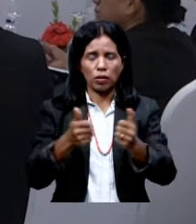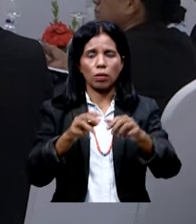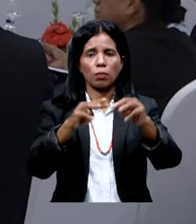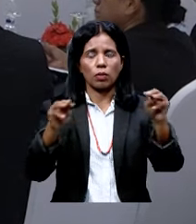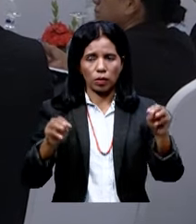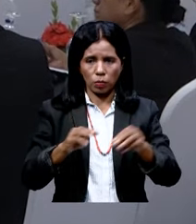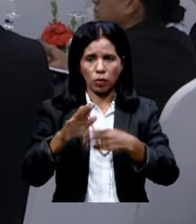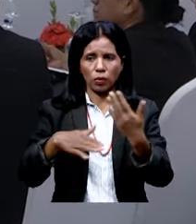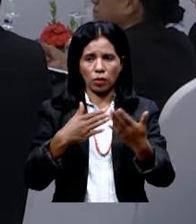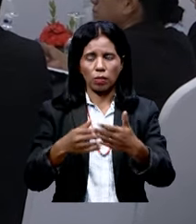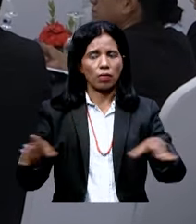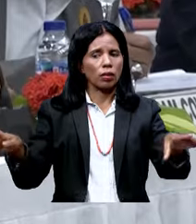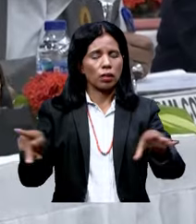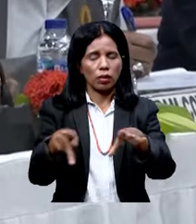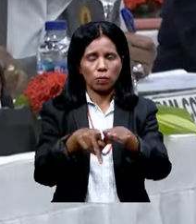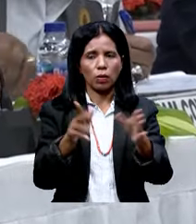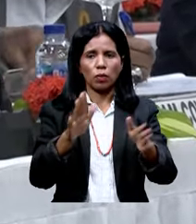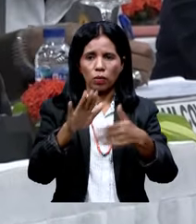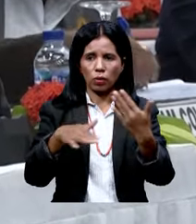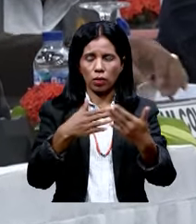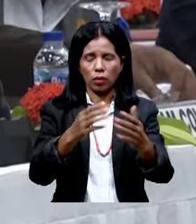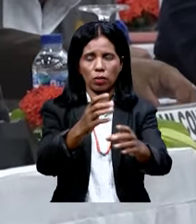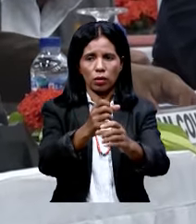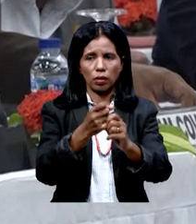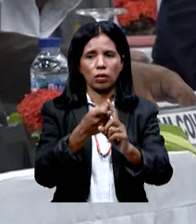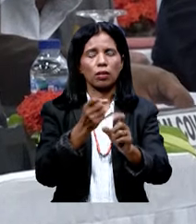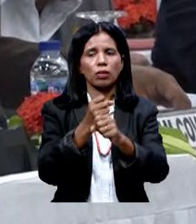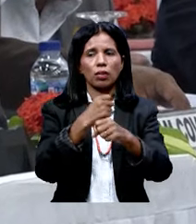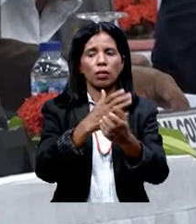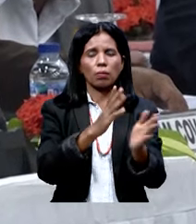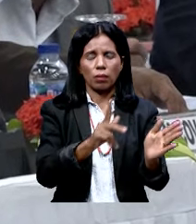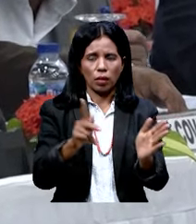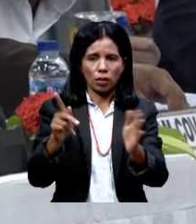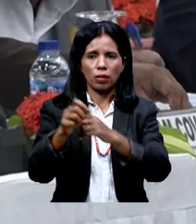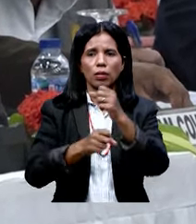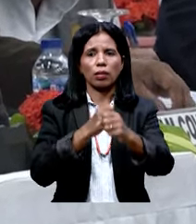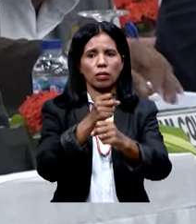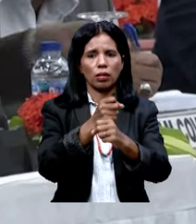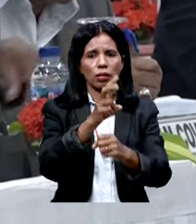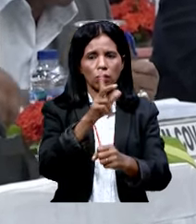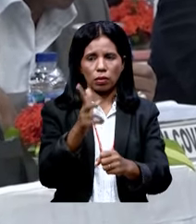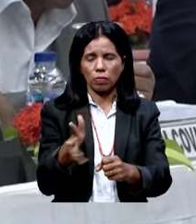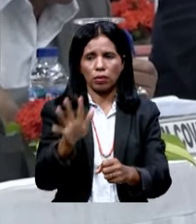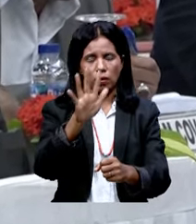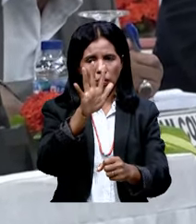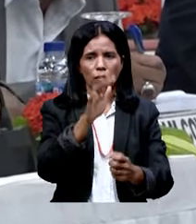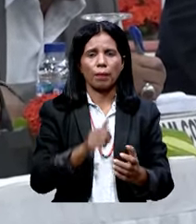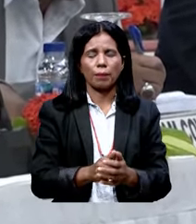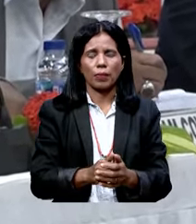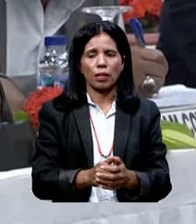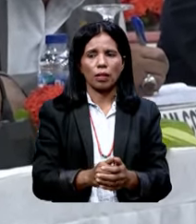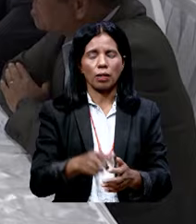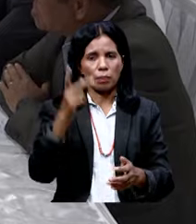municipal Sira, marca roto presença a tocima orientação onde elabora plano anual tina rinrua Ronulo Restin Lima. E a